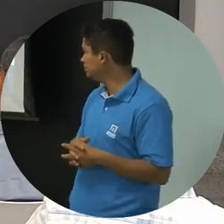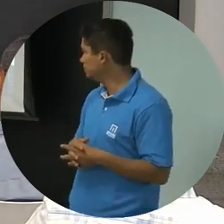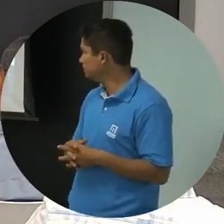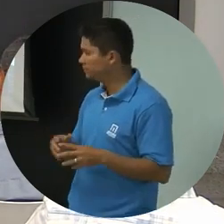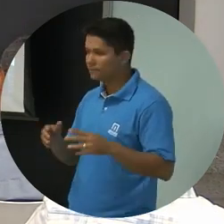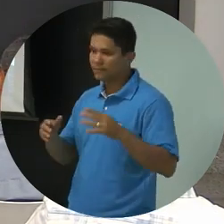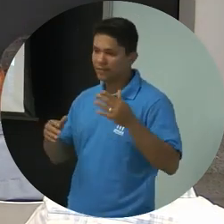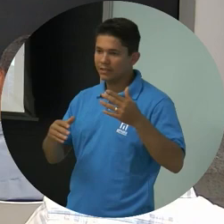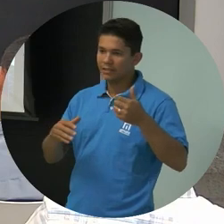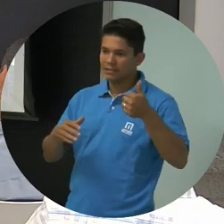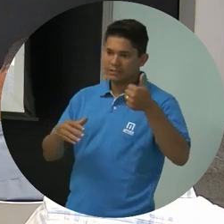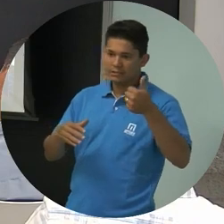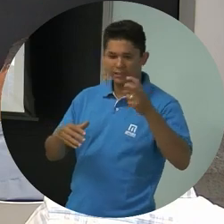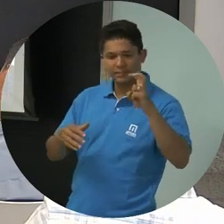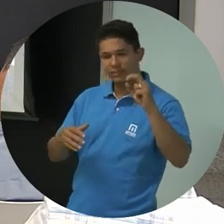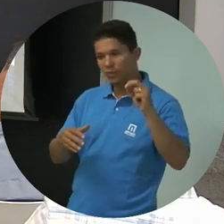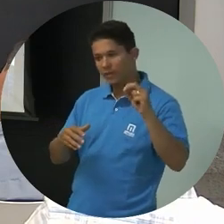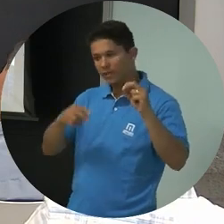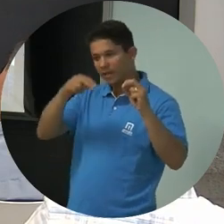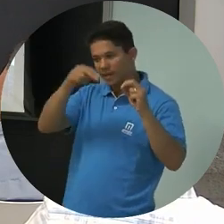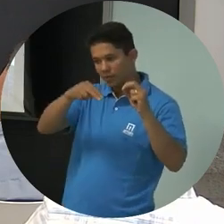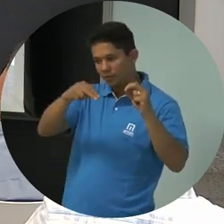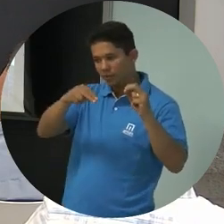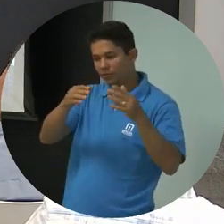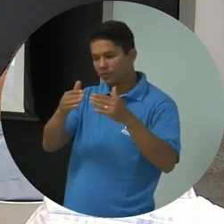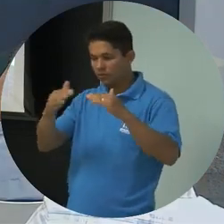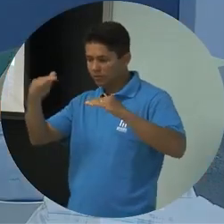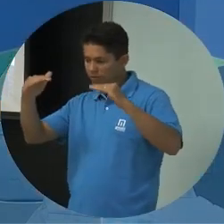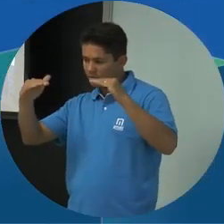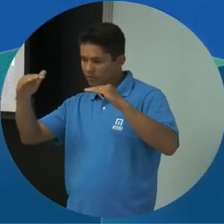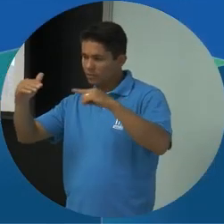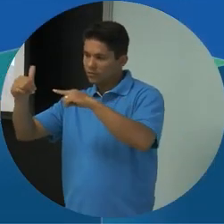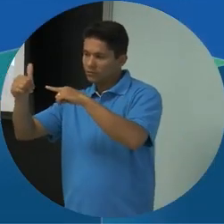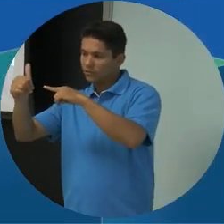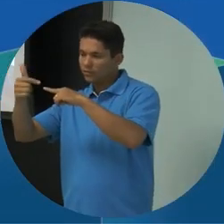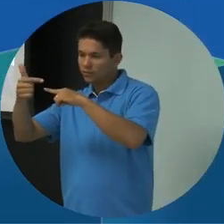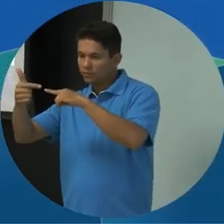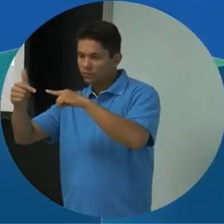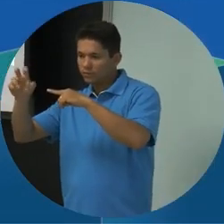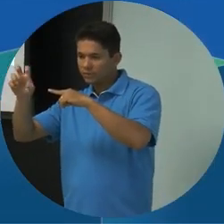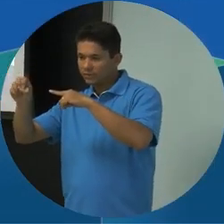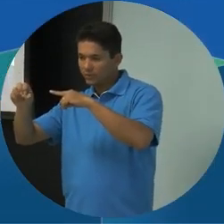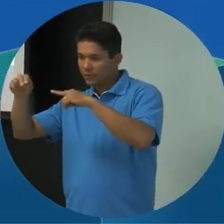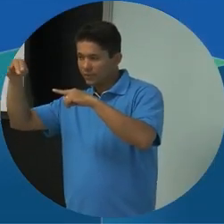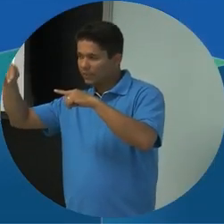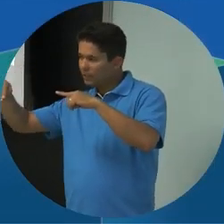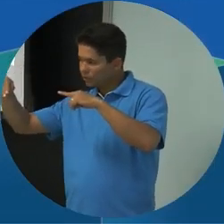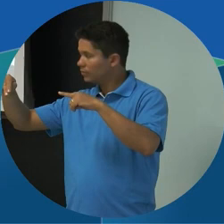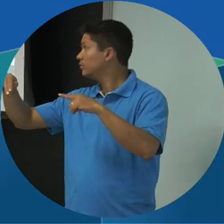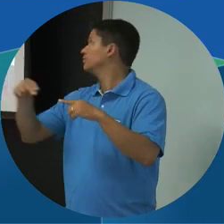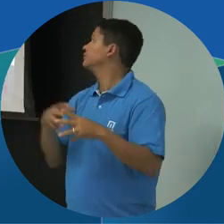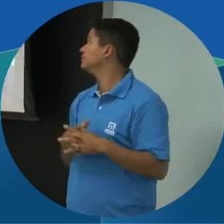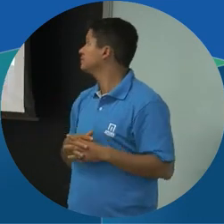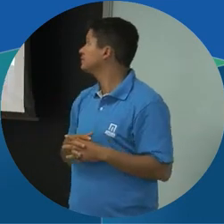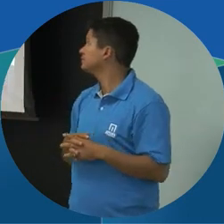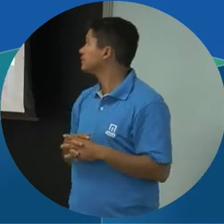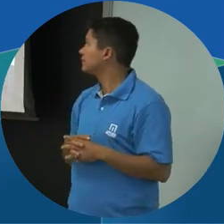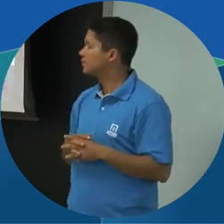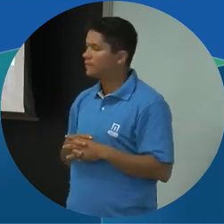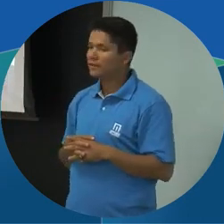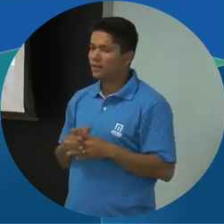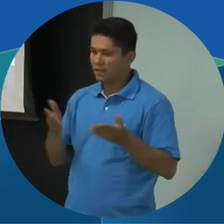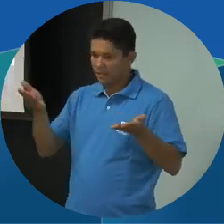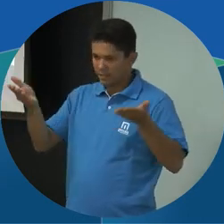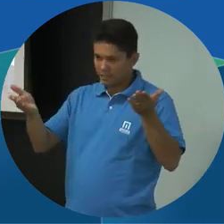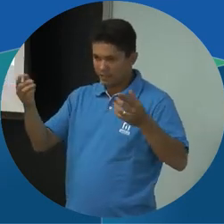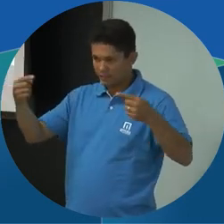Entre 150 newtons de força reativa e 250 newtons de força